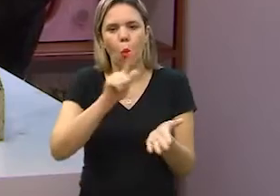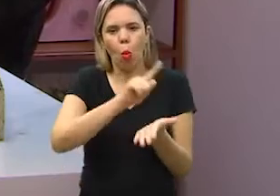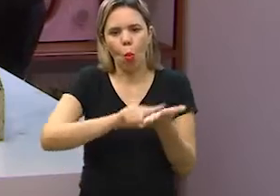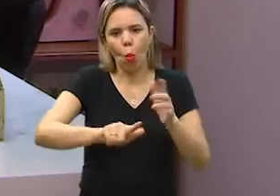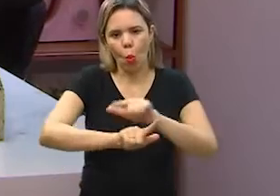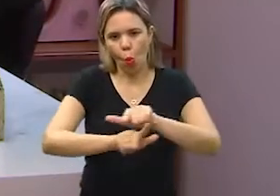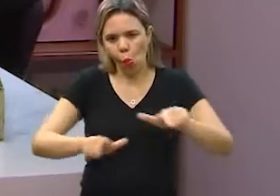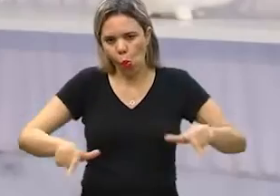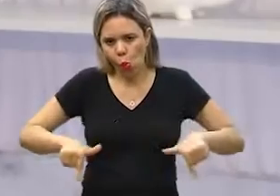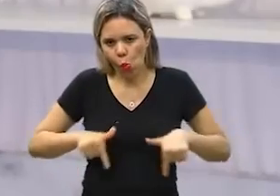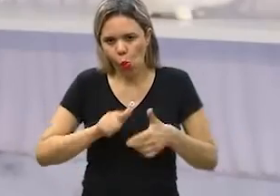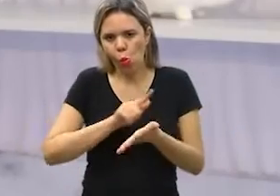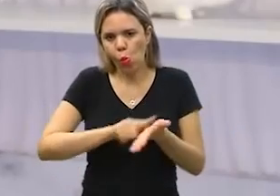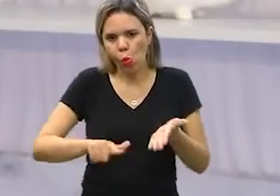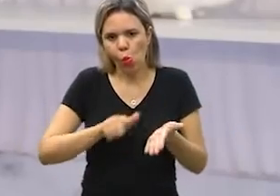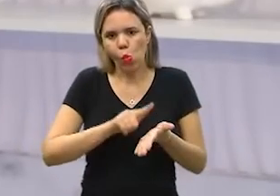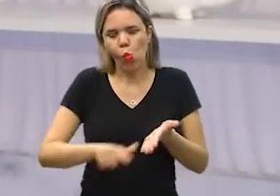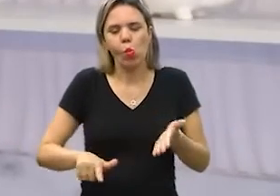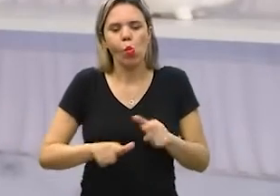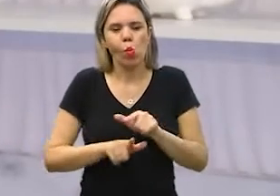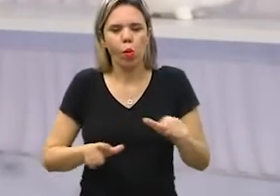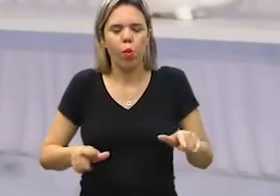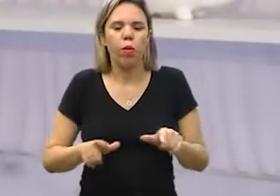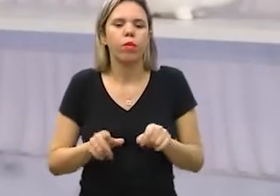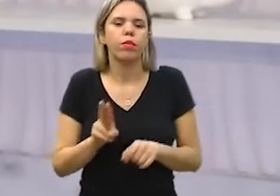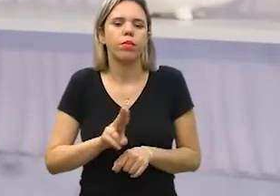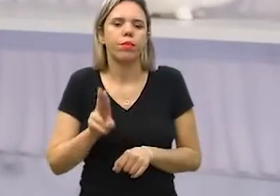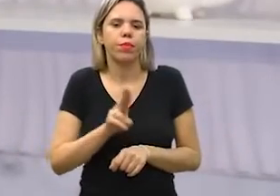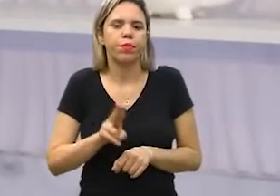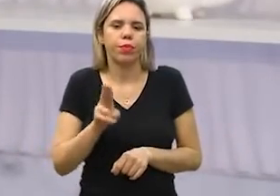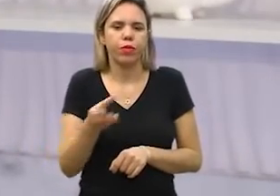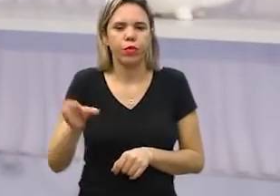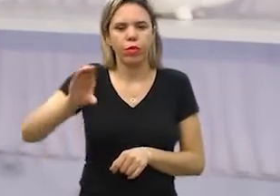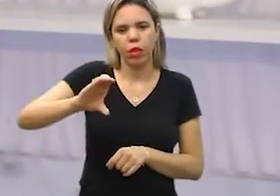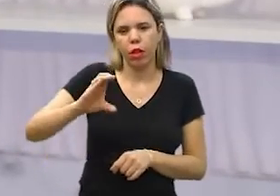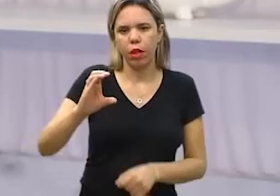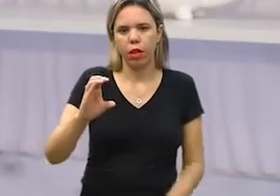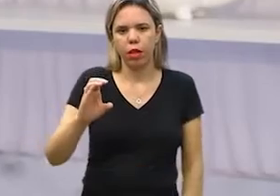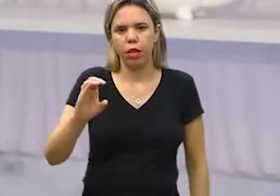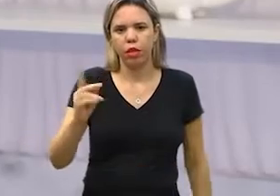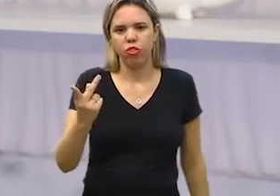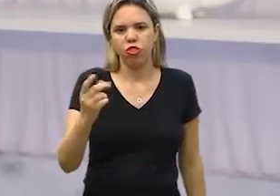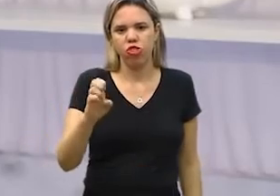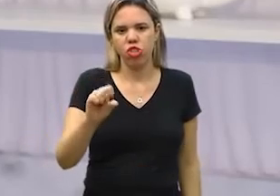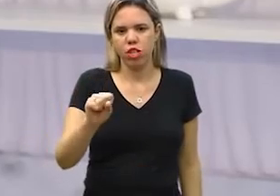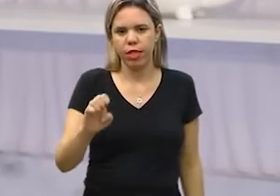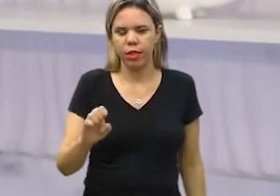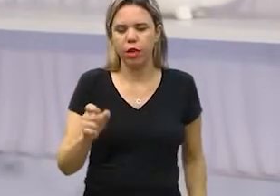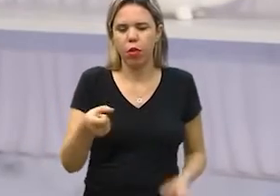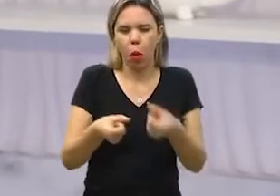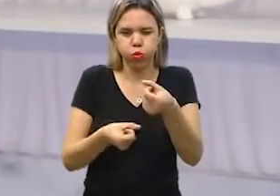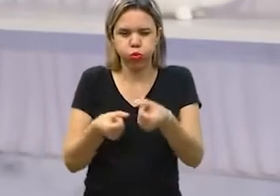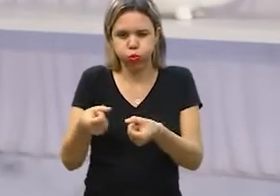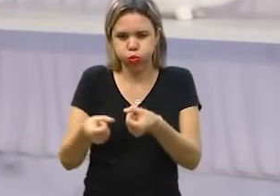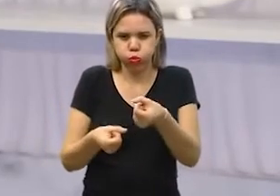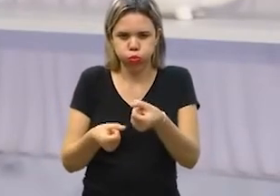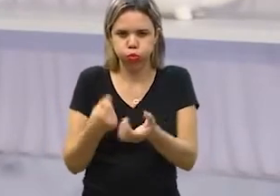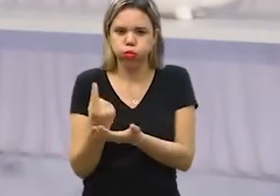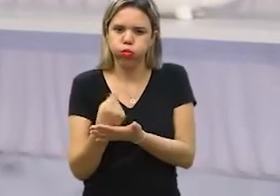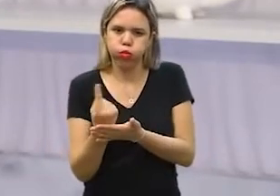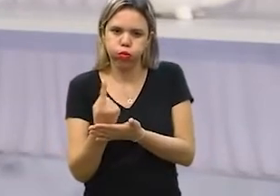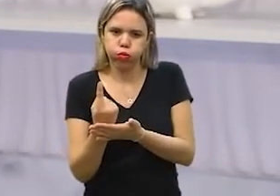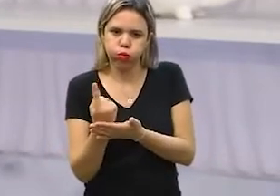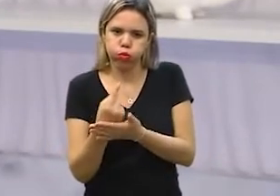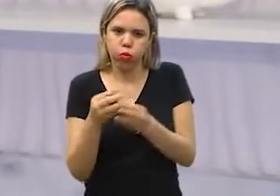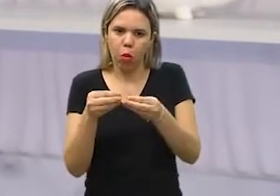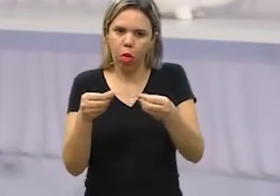liso. Sim, tem que ficar lisinho. Aí, como a gente está usando o cream cheese, você pode, às vezes fica um pouquinho, umas bolinhas, você pode usar o mixer.